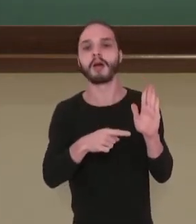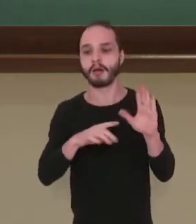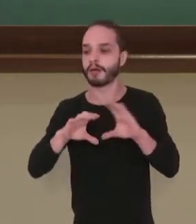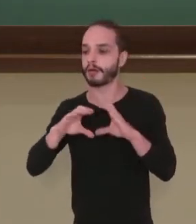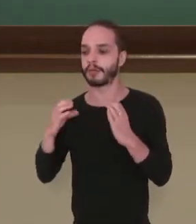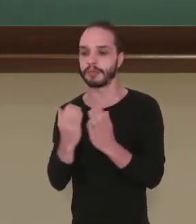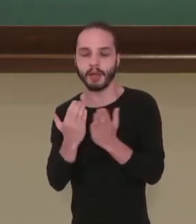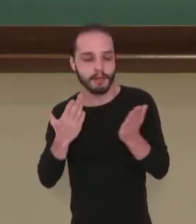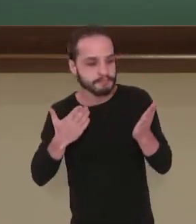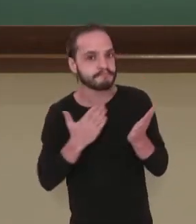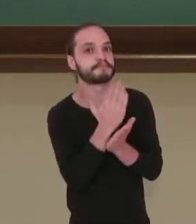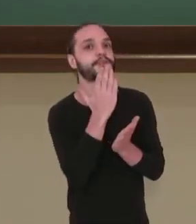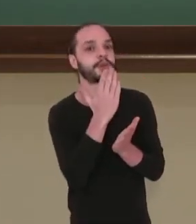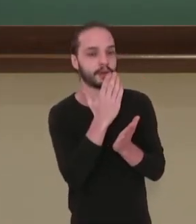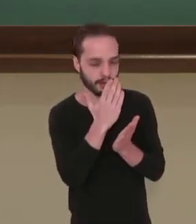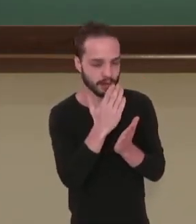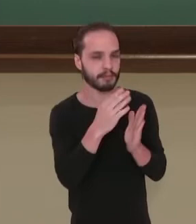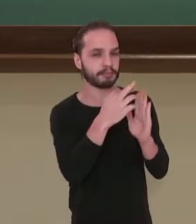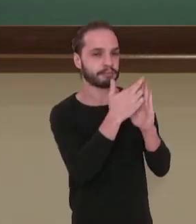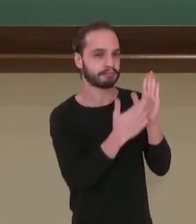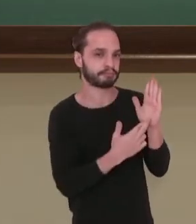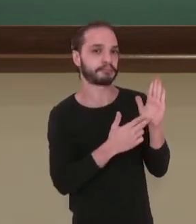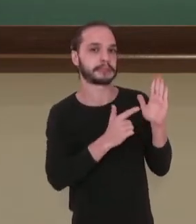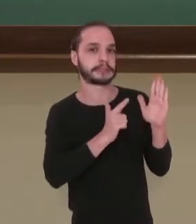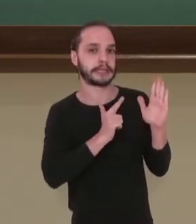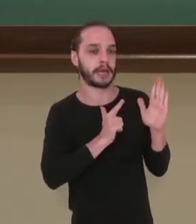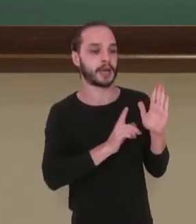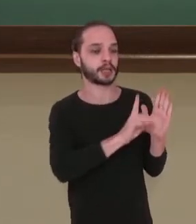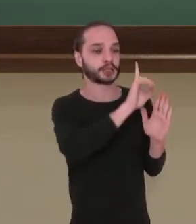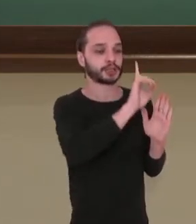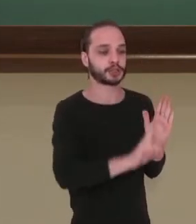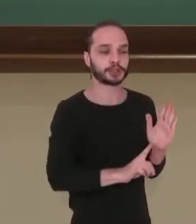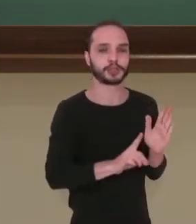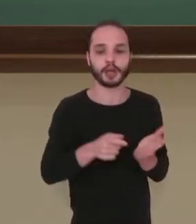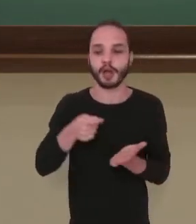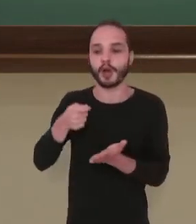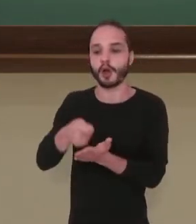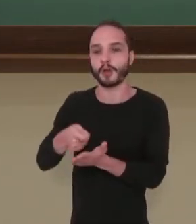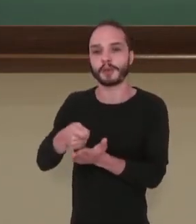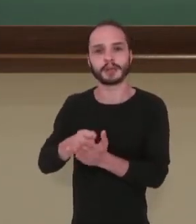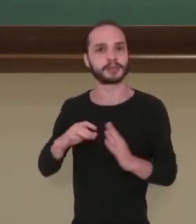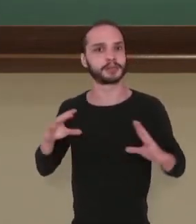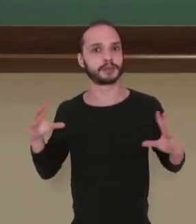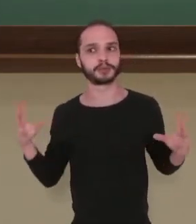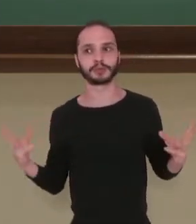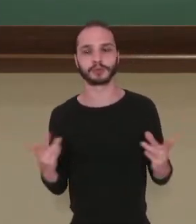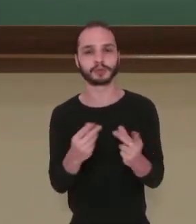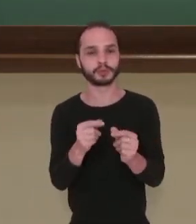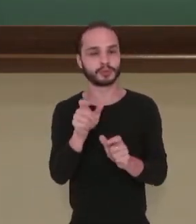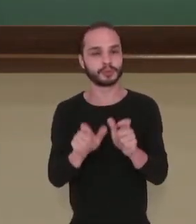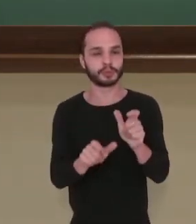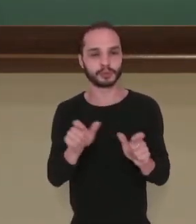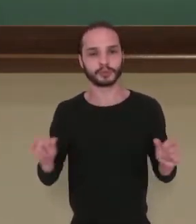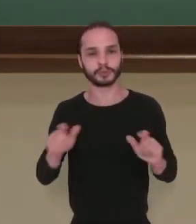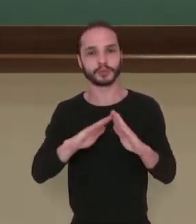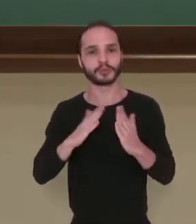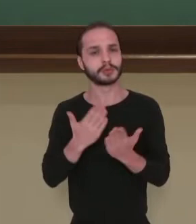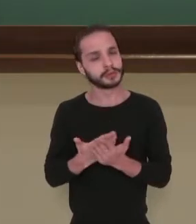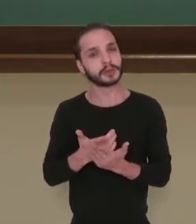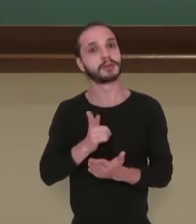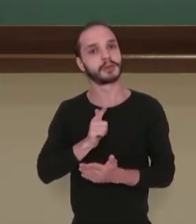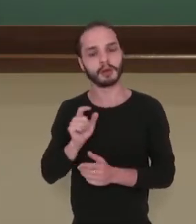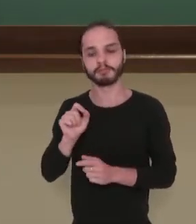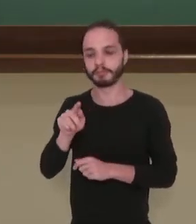nele que está delimitado os direitos e deveres de cada membro da comunidade escolar, incluindo-se aqui